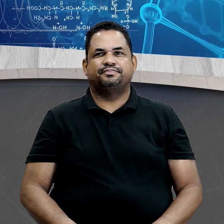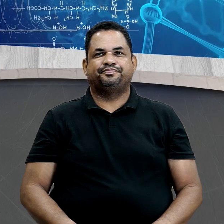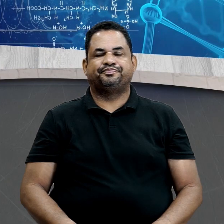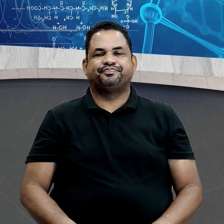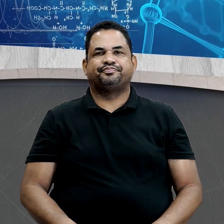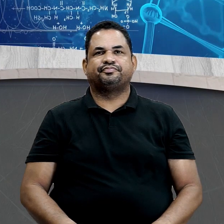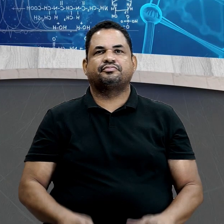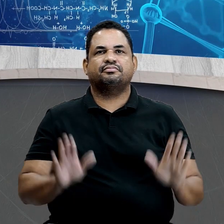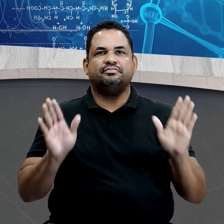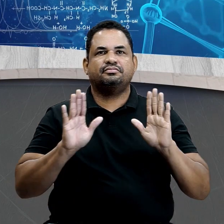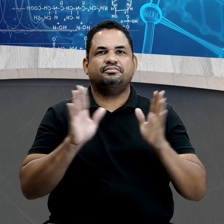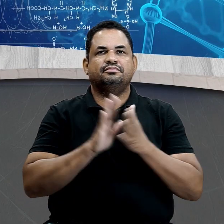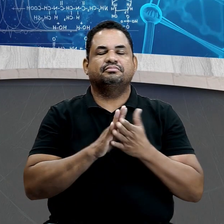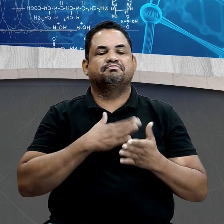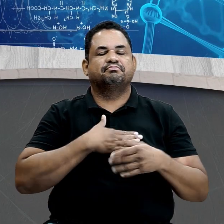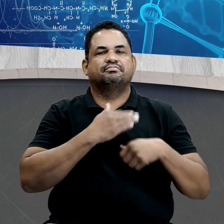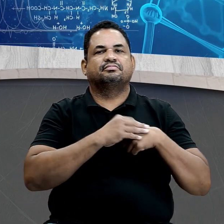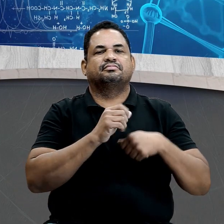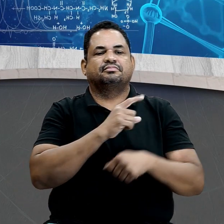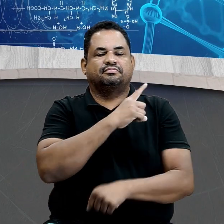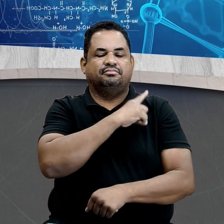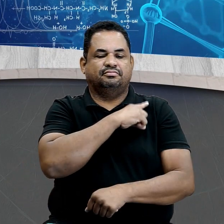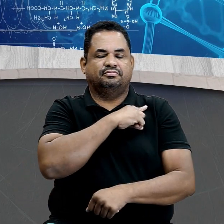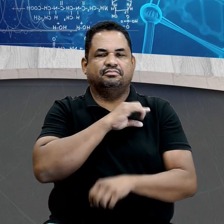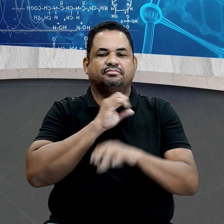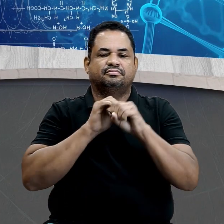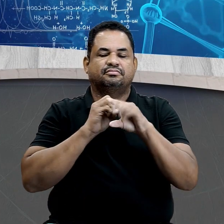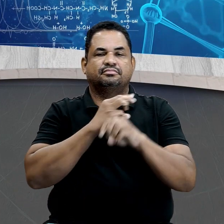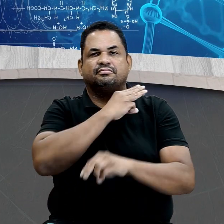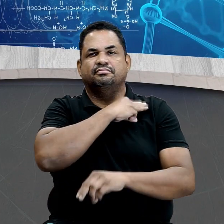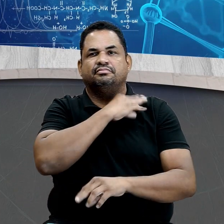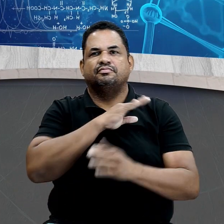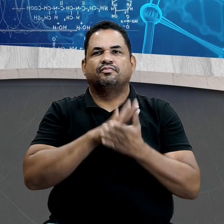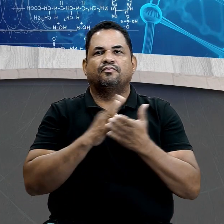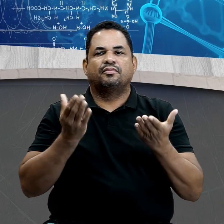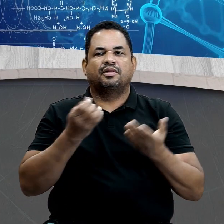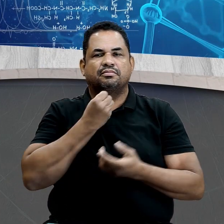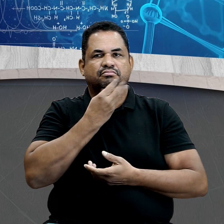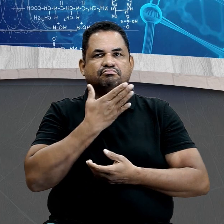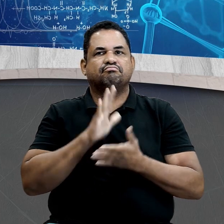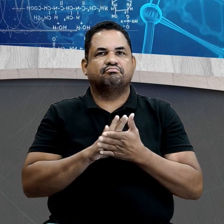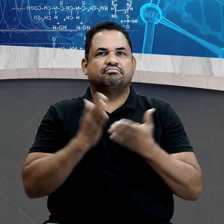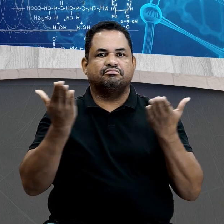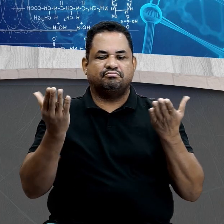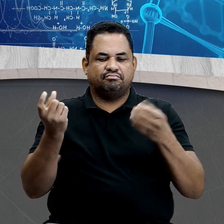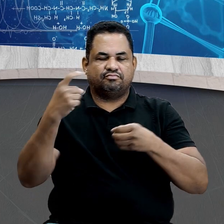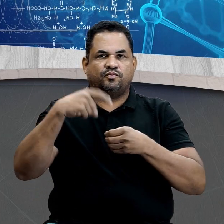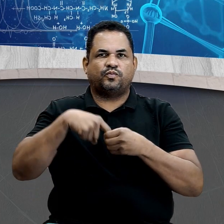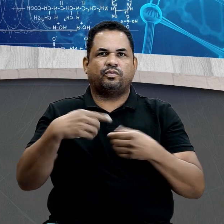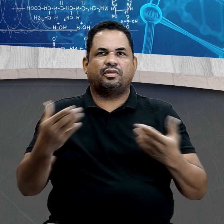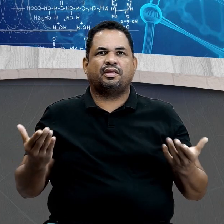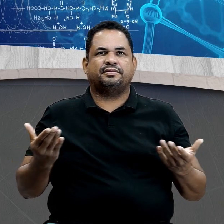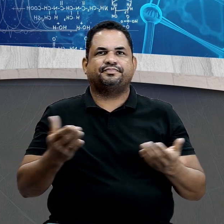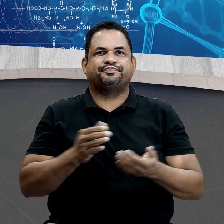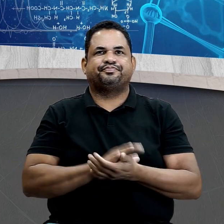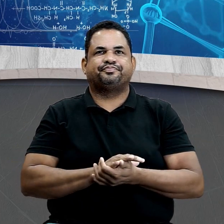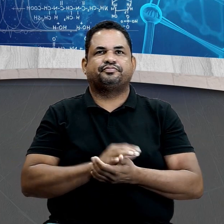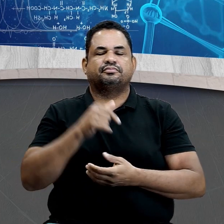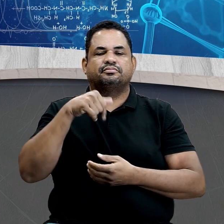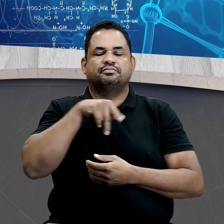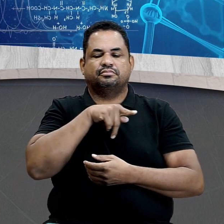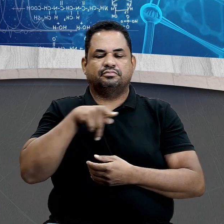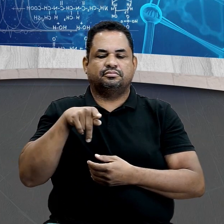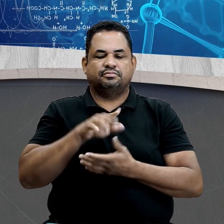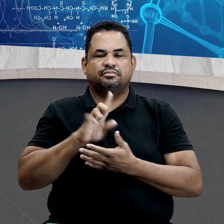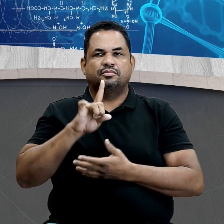Olá, meu caro aluno do primeiro ano do ensino médio. Que bom termos de você de volta aí, né? Aqui é o professor Almeida que